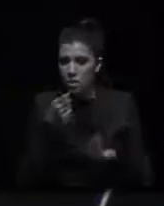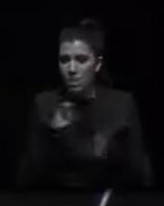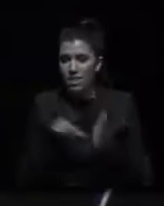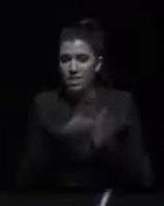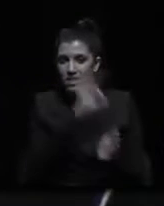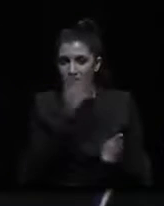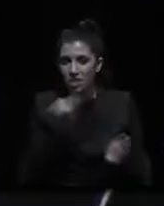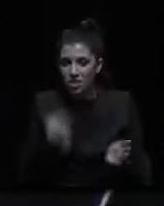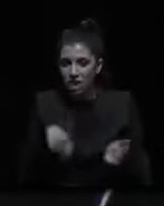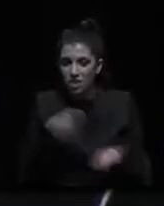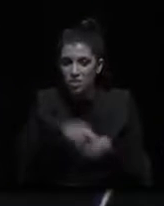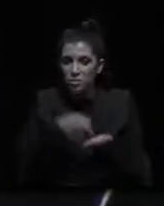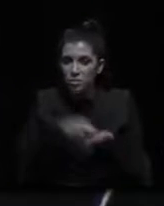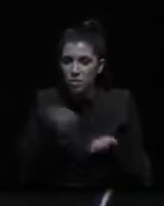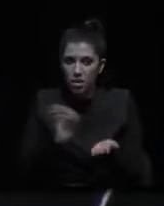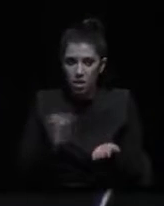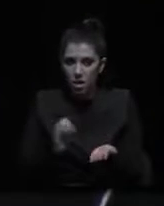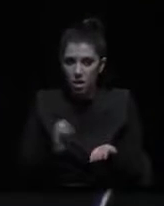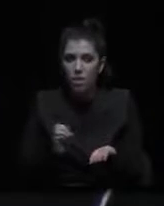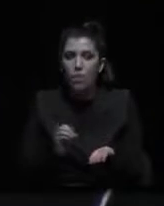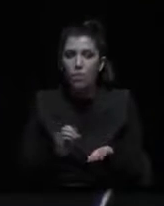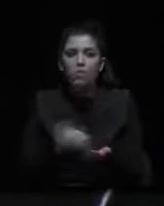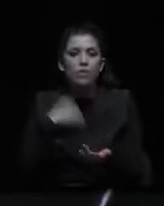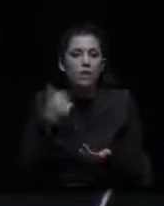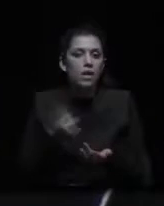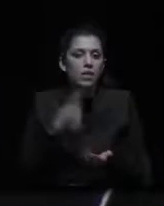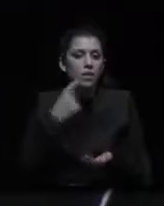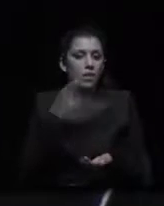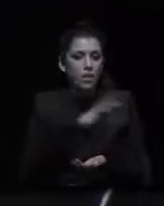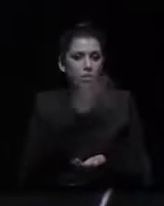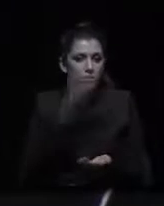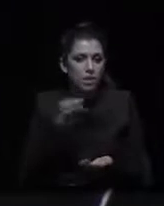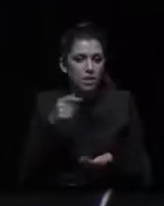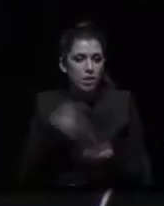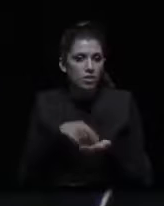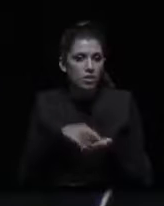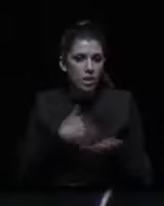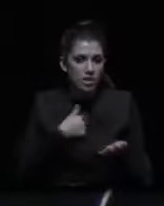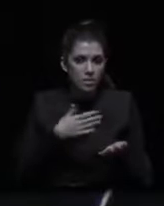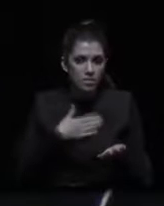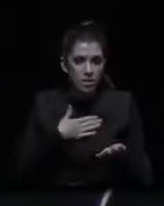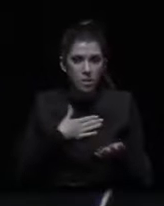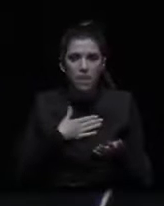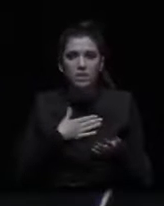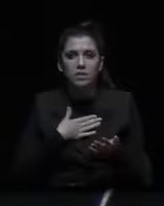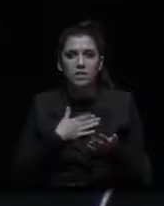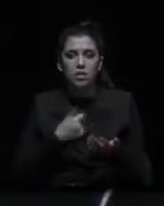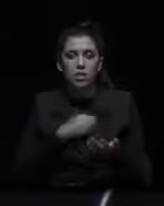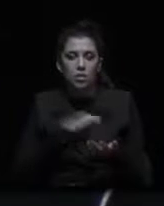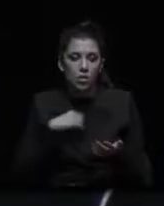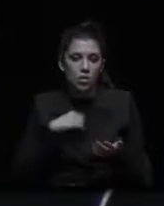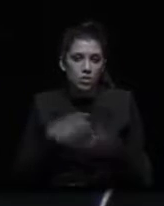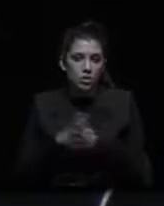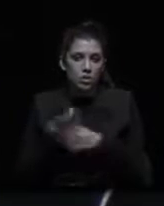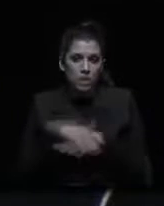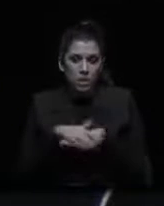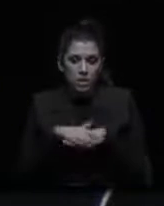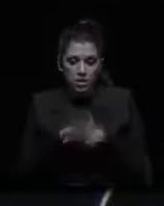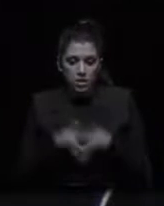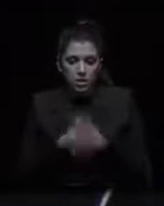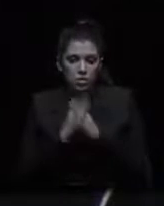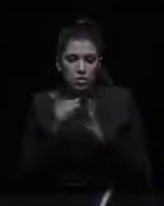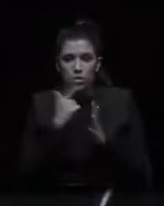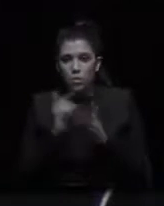Aliás, desde há muito o PEB vem defendendo que estas taxas, cobradas às empresas titulares de redes de infraestruturas que ocupam o espaço público, não podem